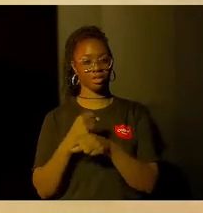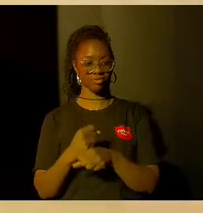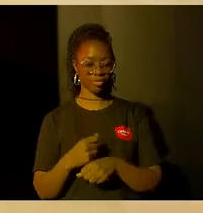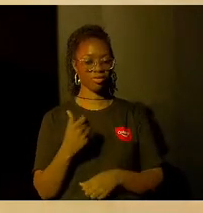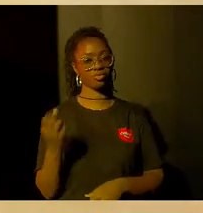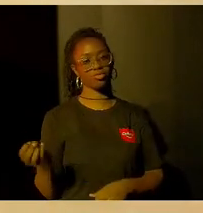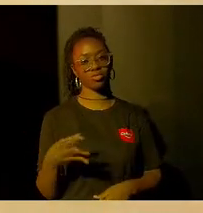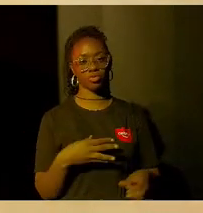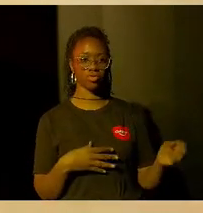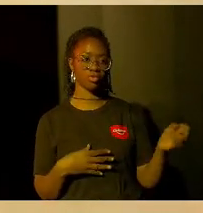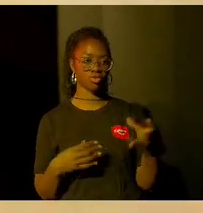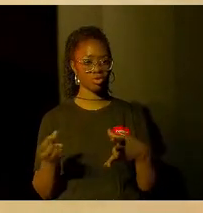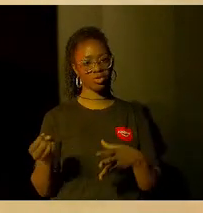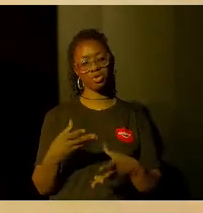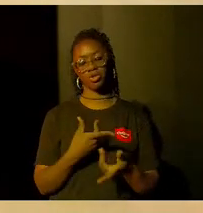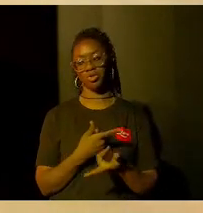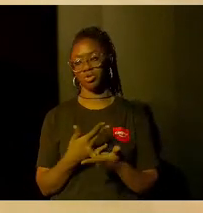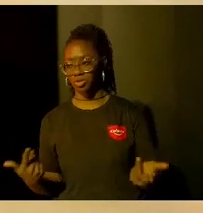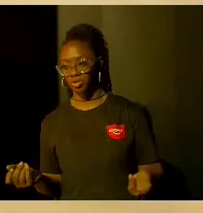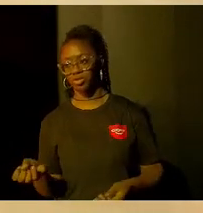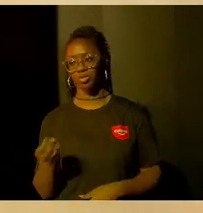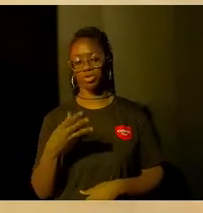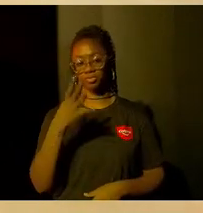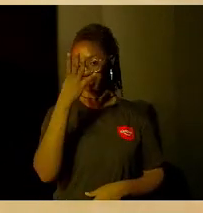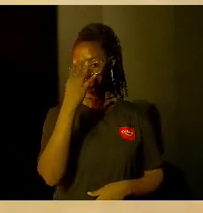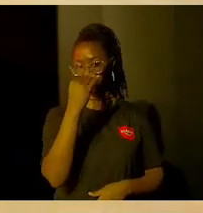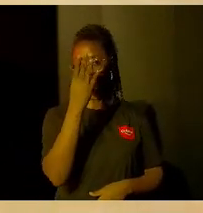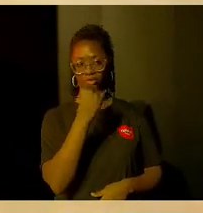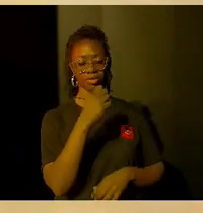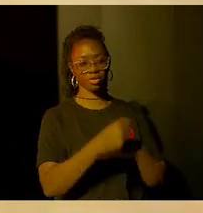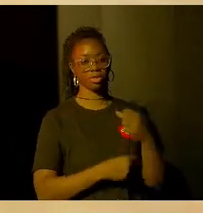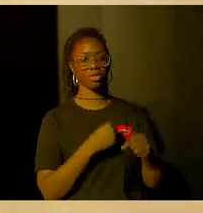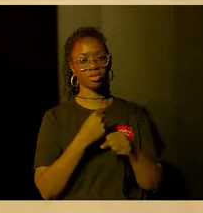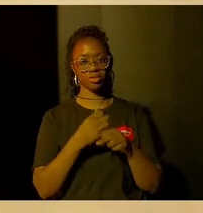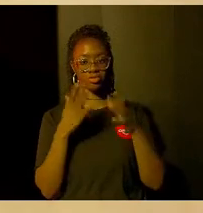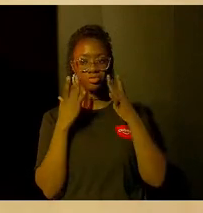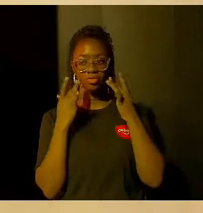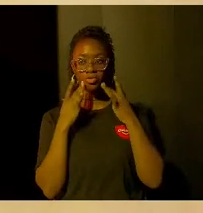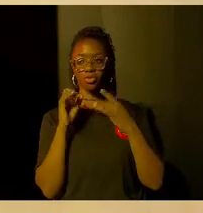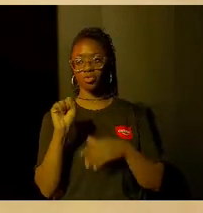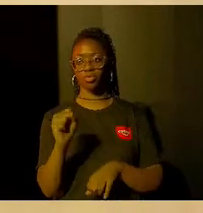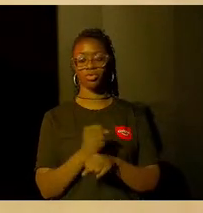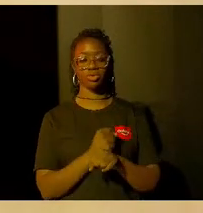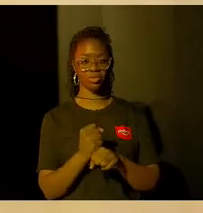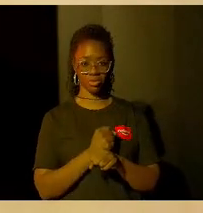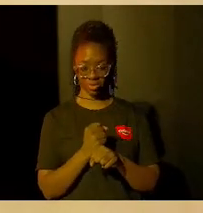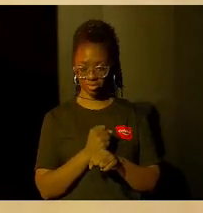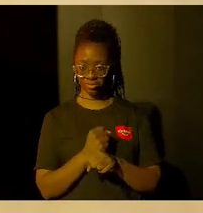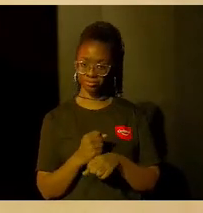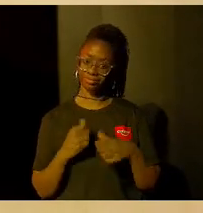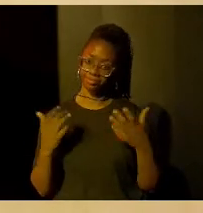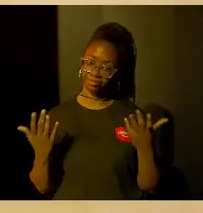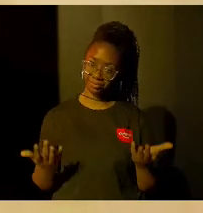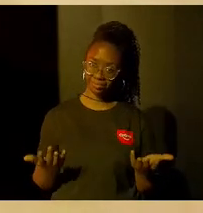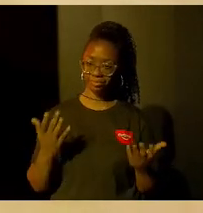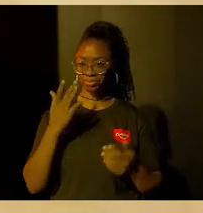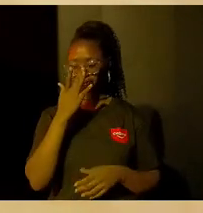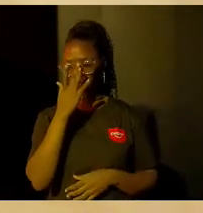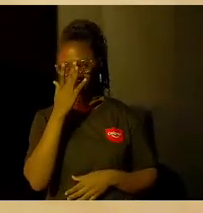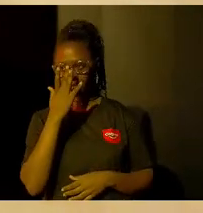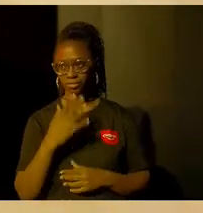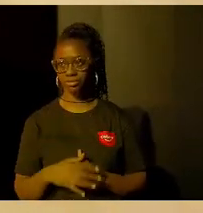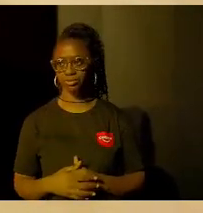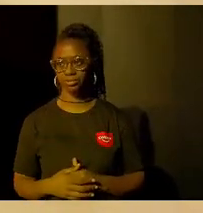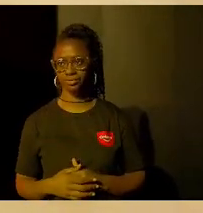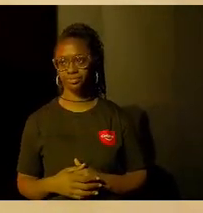com novos Episódios com novas fotografias ano que vem a peça faz oito anos então já eu quero